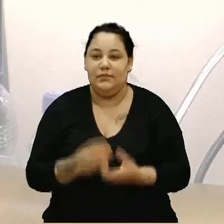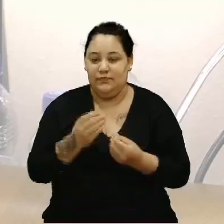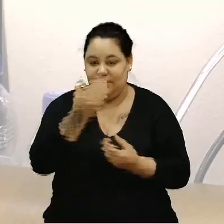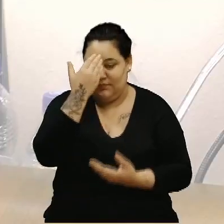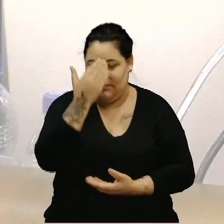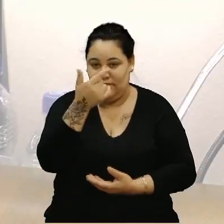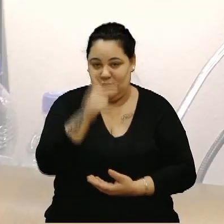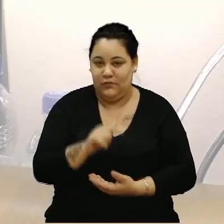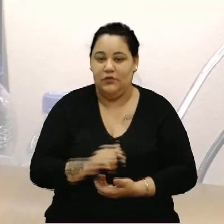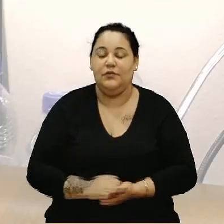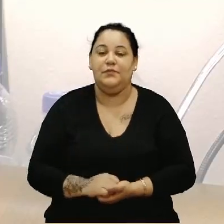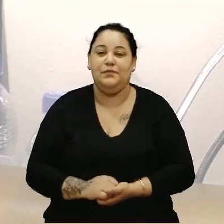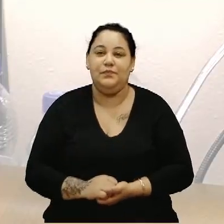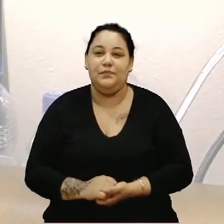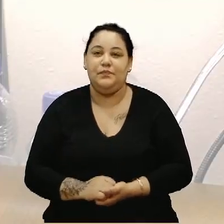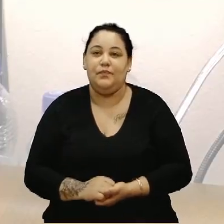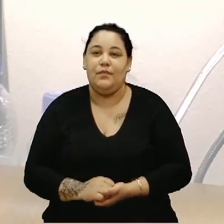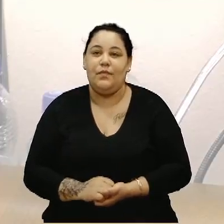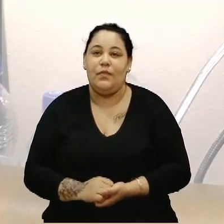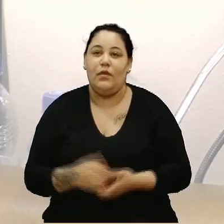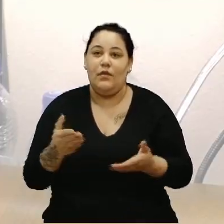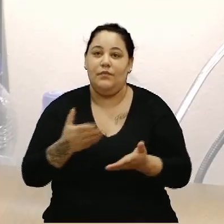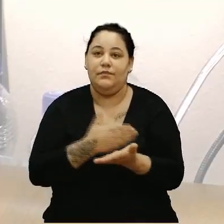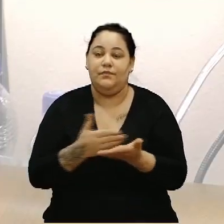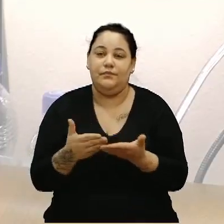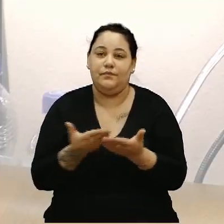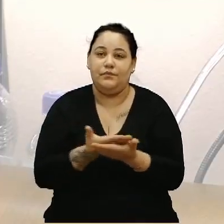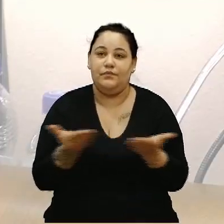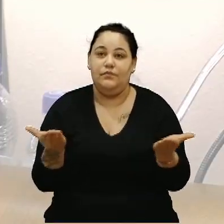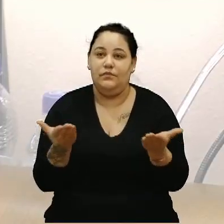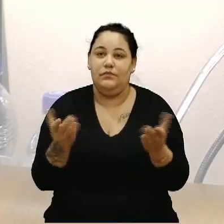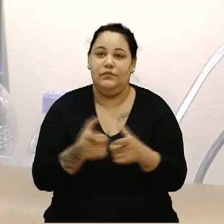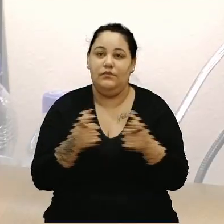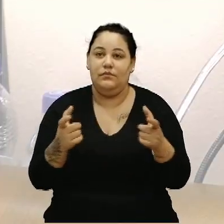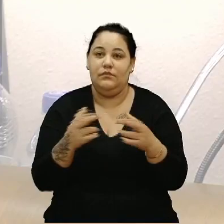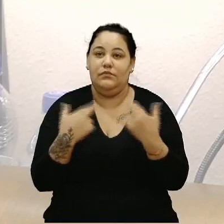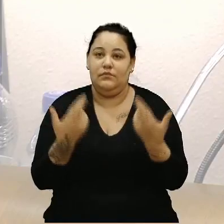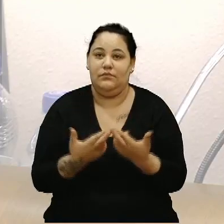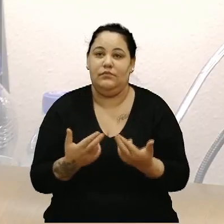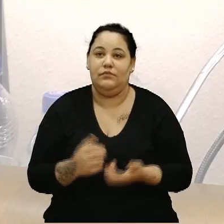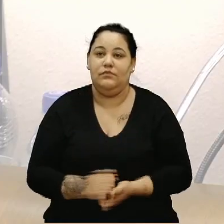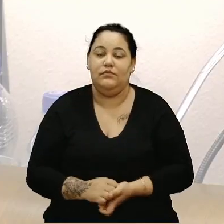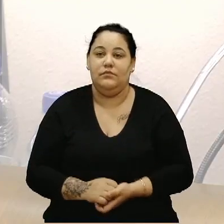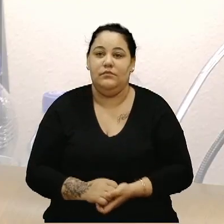Mais uma vez pela presença. Passemos então ao espaço do grande expediente.